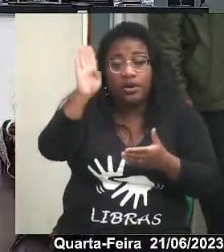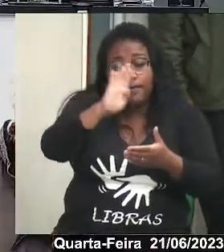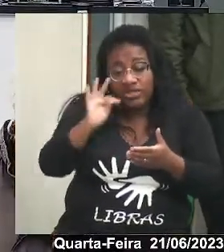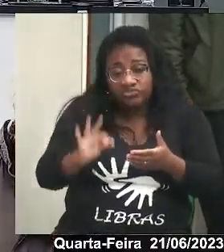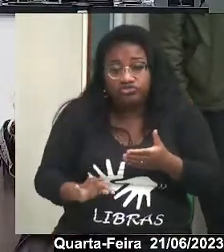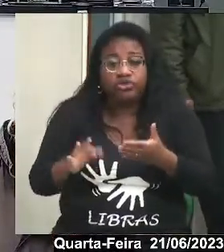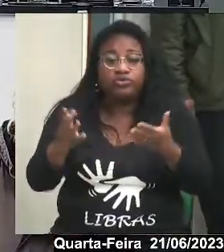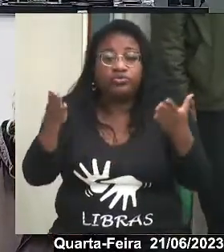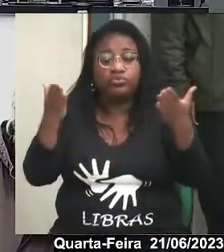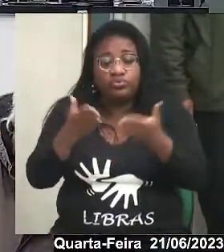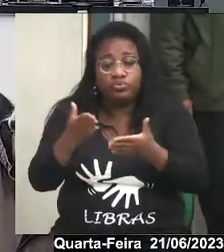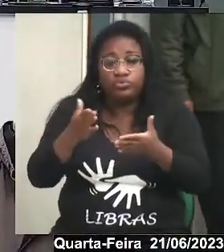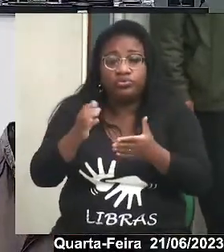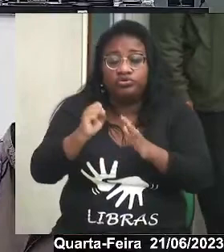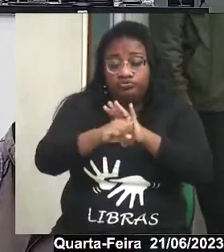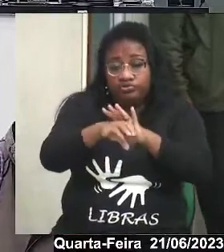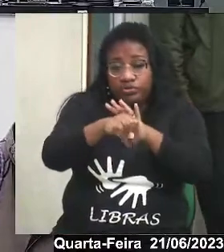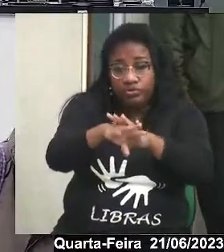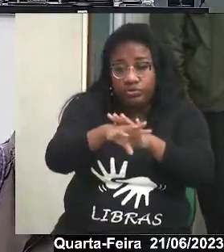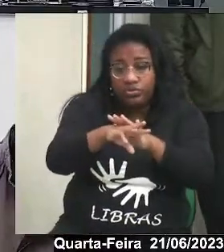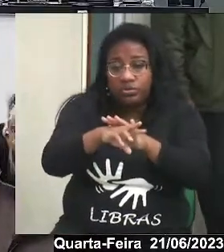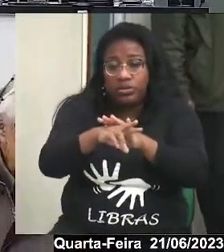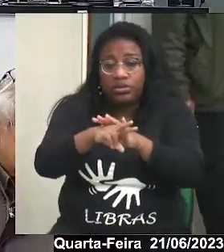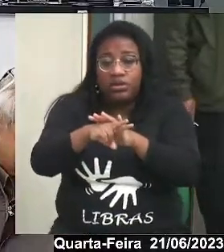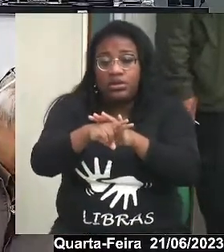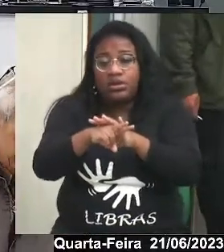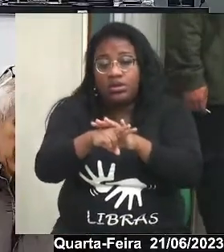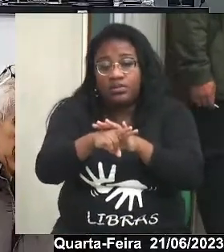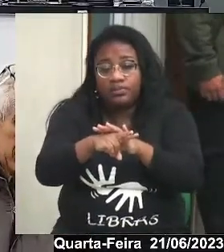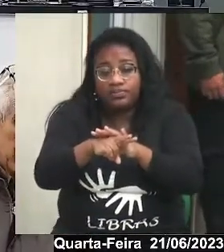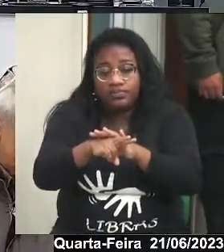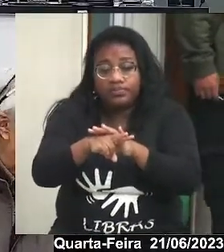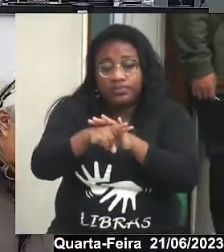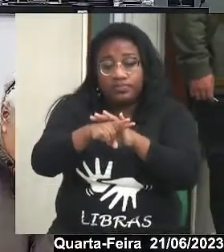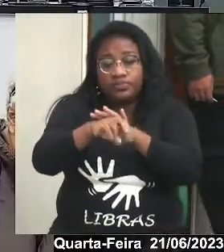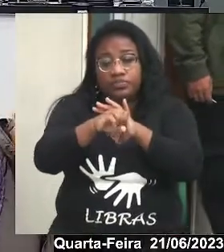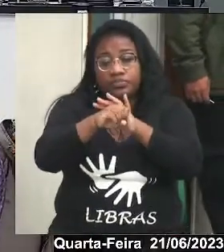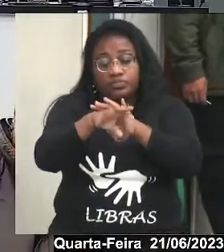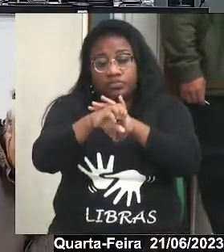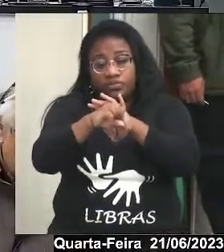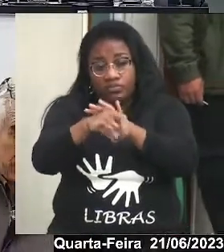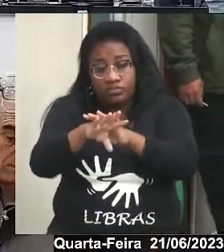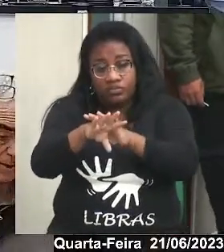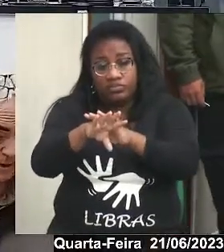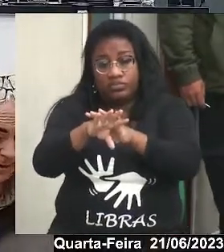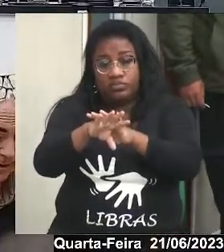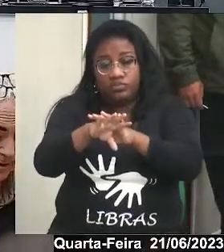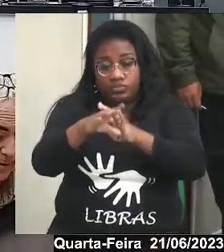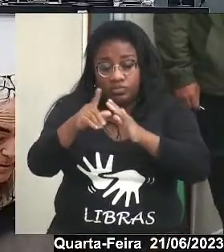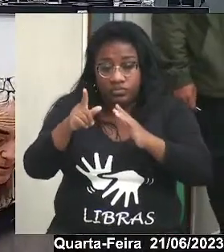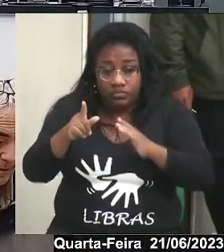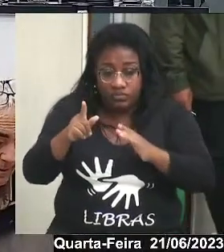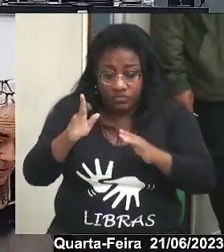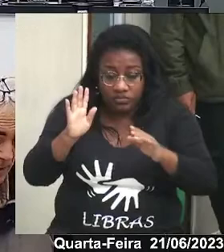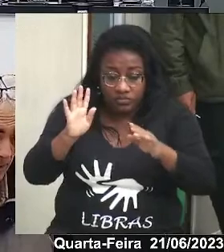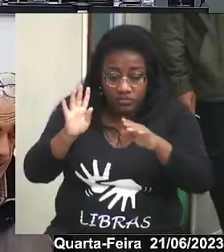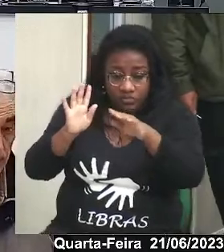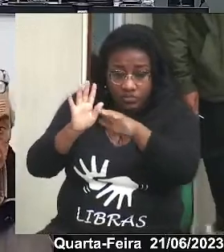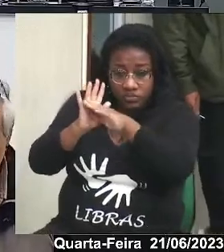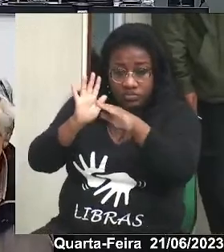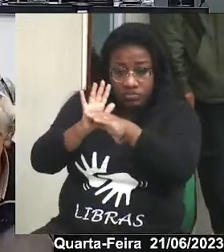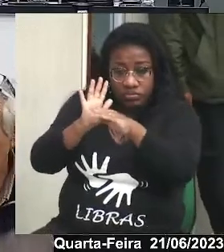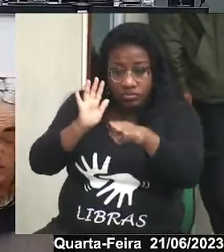Indicação de autoria, vereador Betinho. Indicação número 261/23. Indica o chefe do Poder Executivo Municipal que seja feito estudo